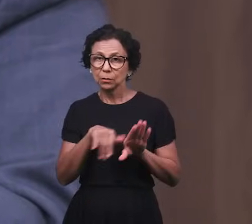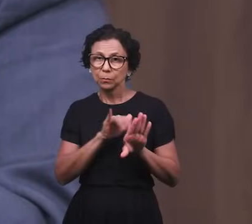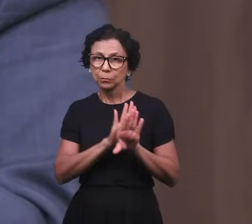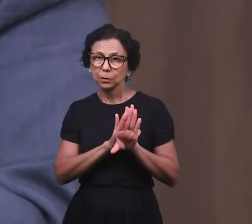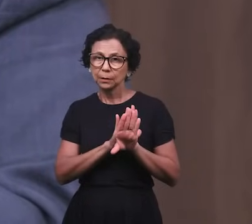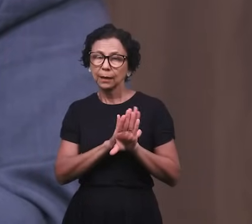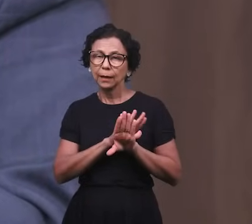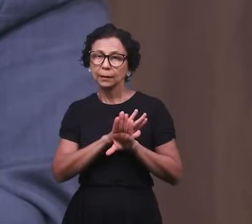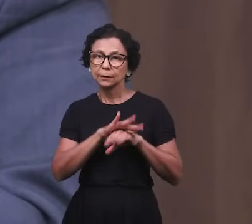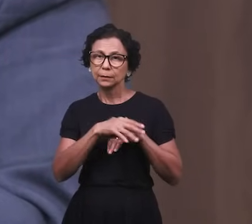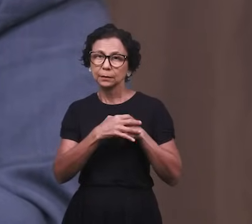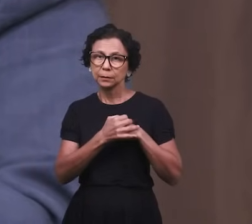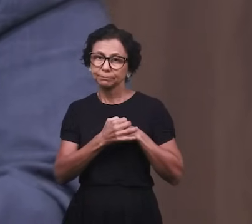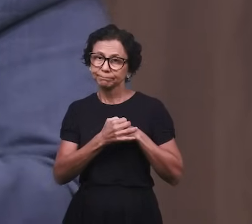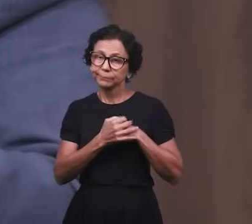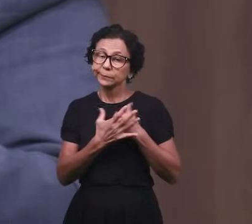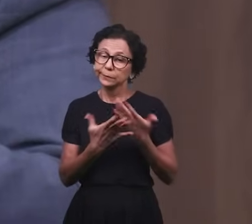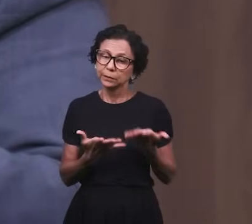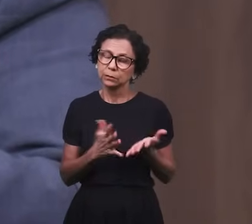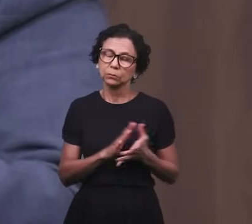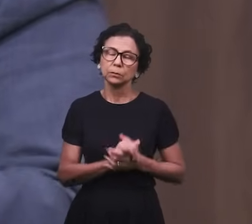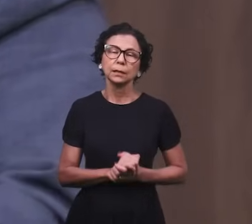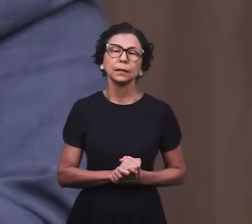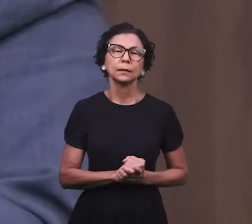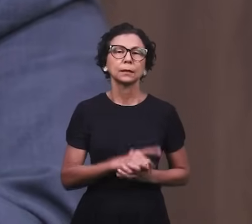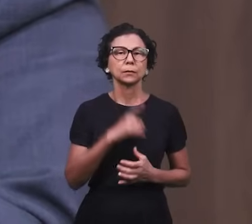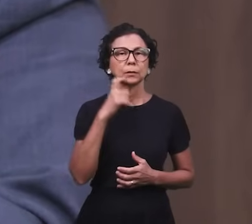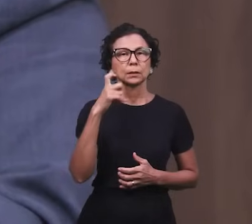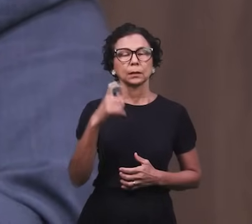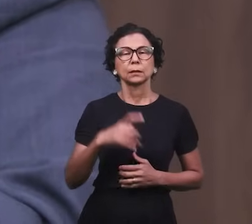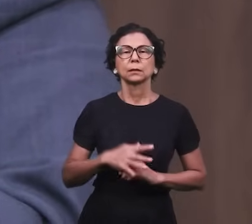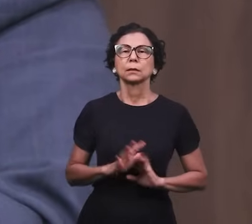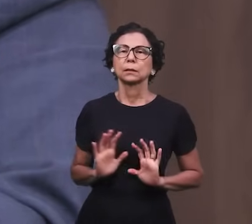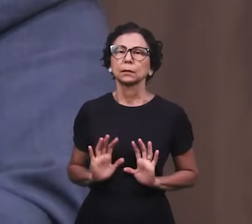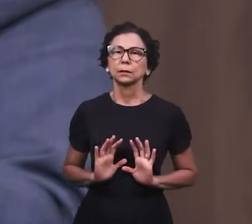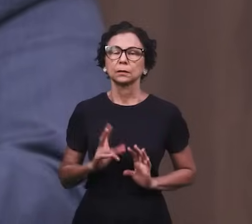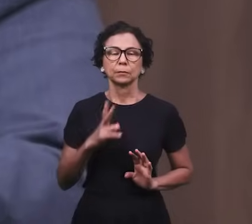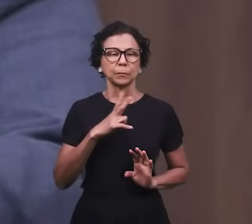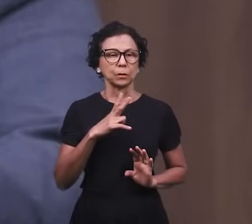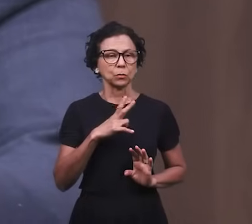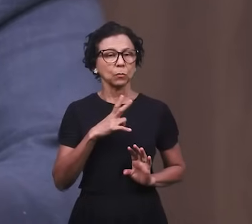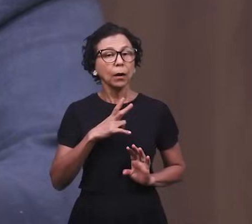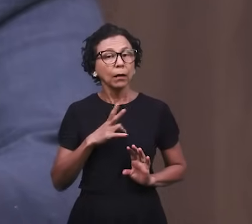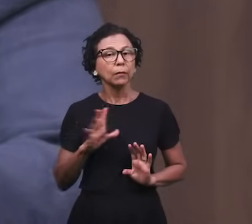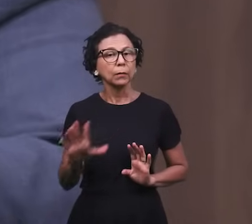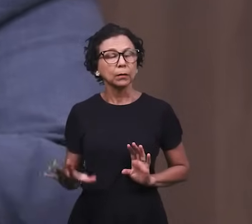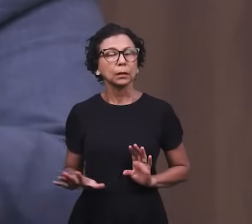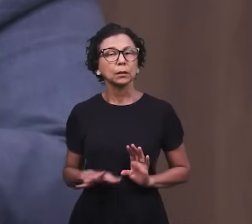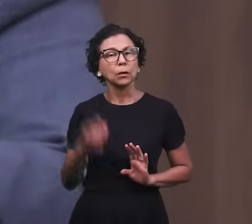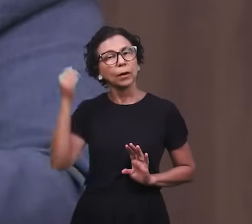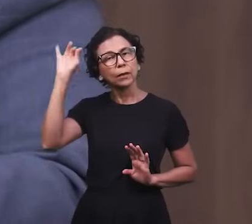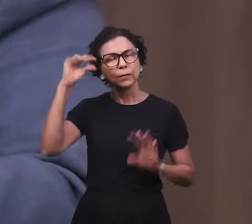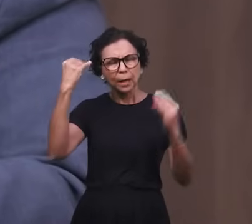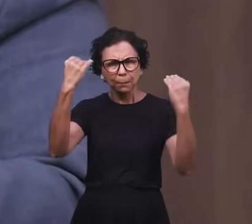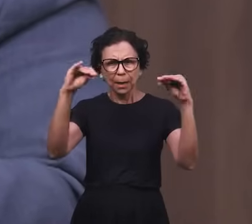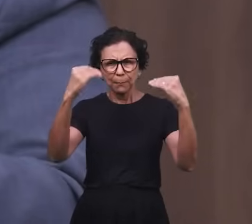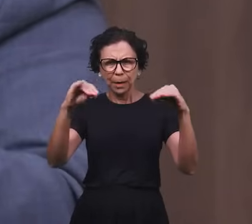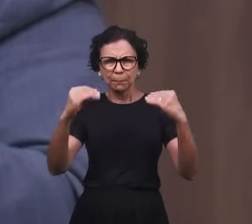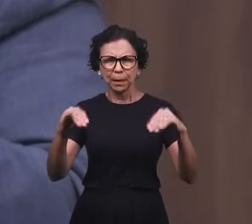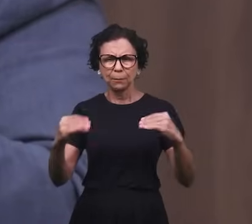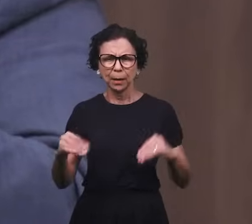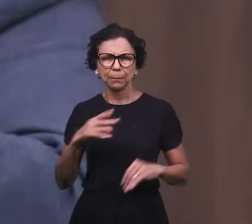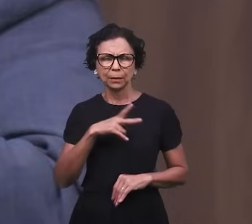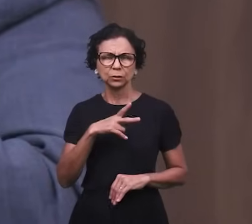alguns. Parte dessa segurança ela é pessoal nossa. Uhum. A inteligência artificial tem a sua segurança, mas a grande parte de